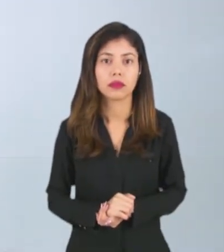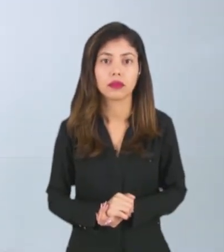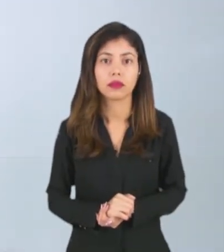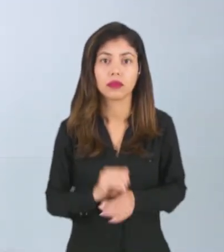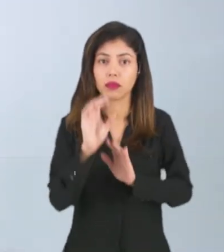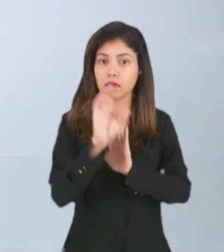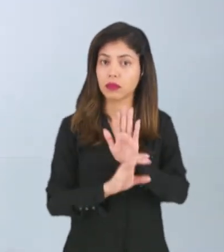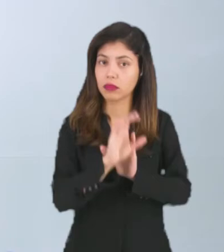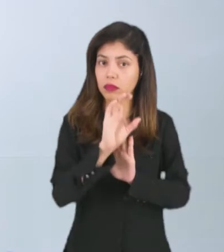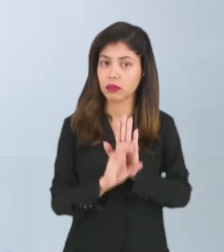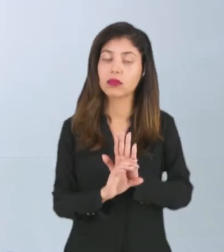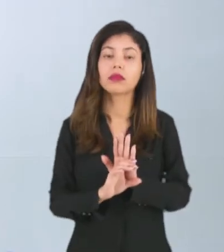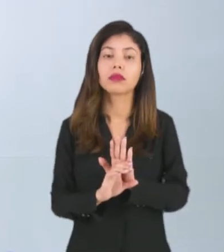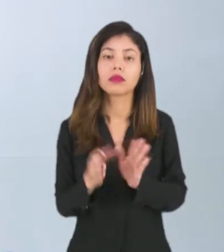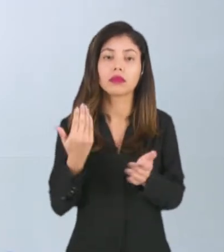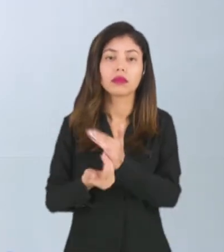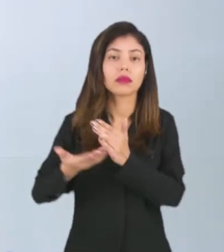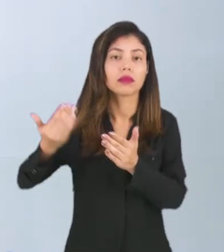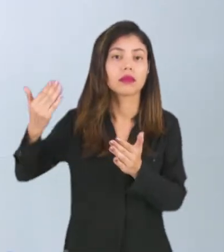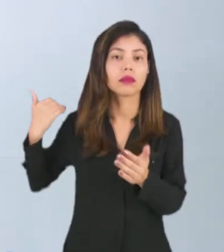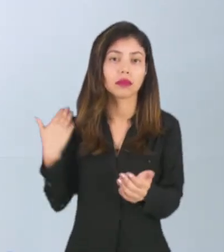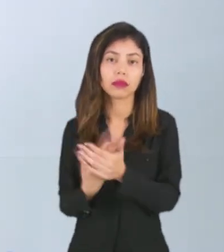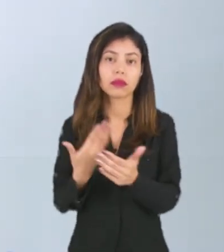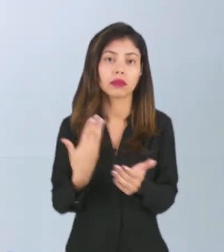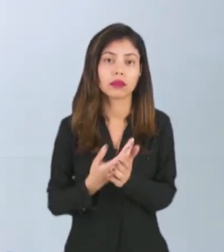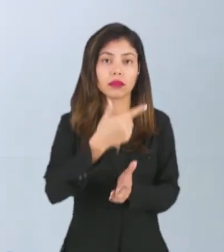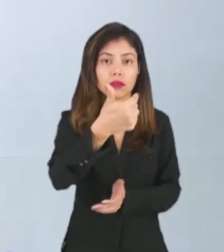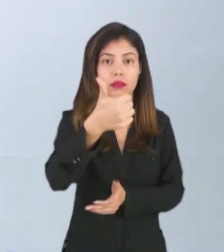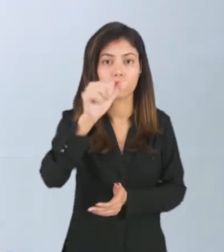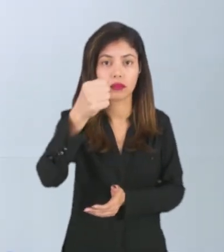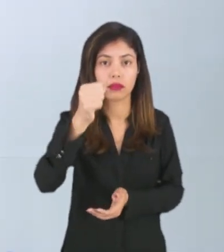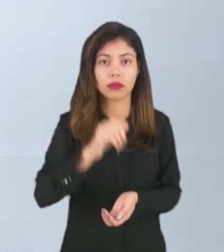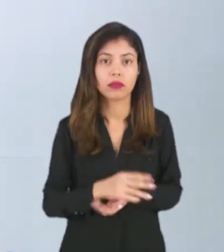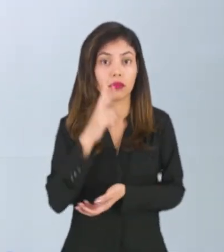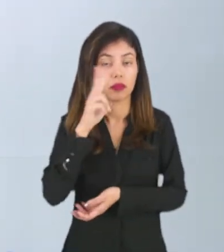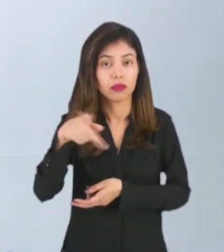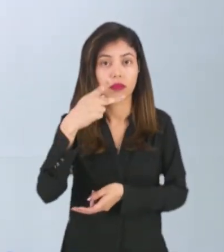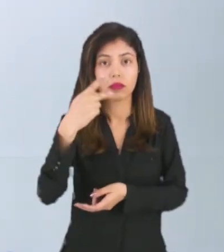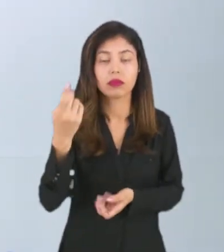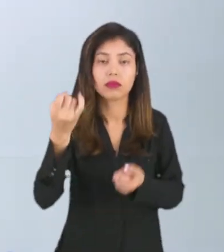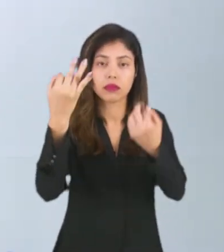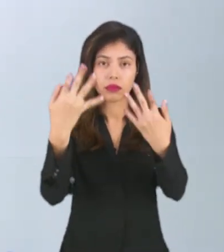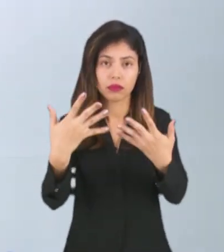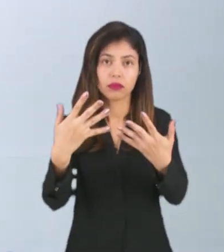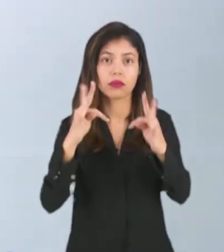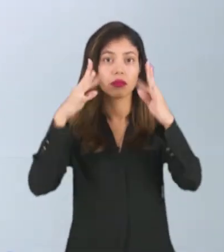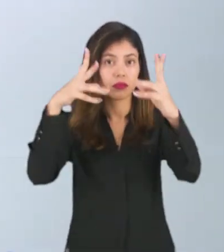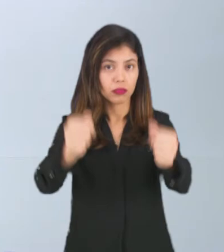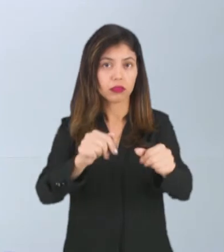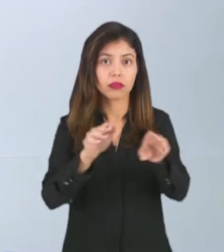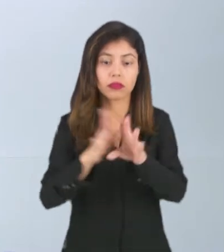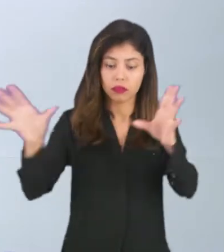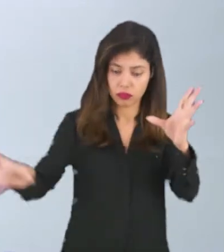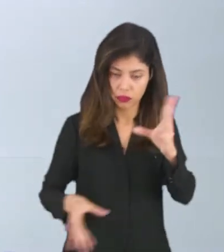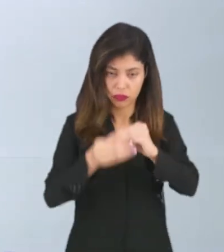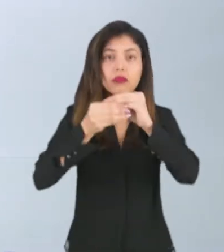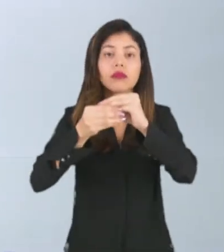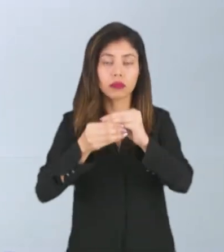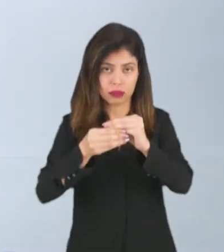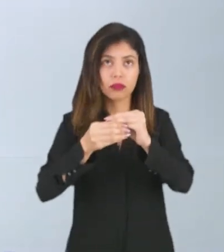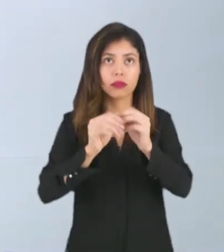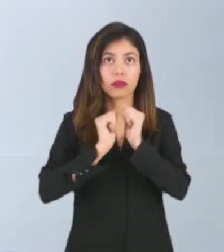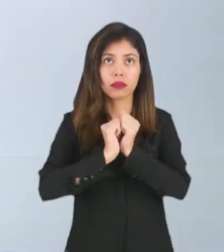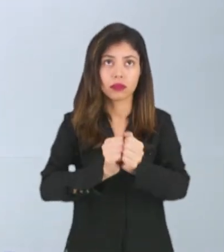esses conceitos, desde a nossa aula de número 18, que a gente vem falando, e esses termos estão todos agregados, né? Estão